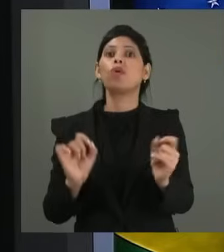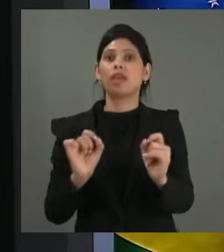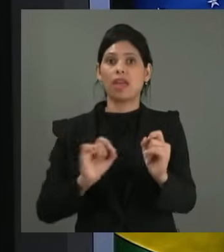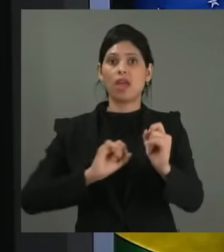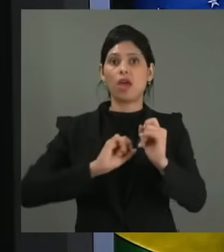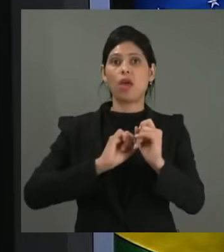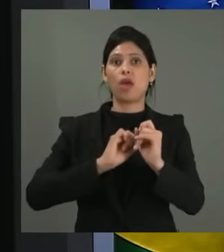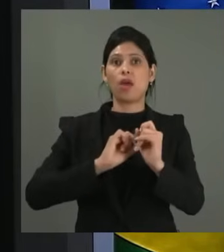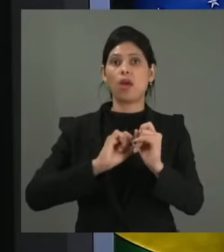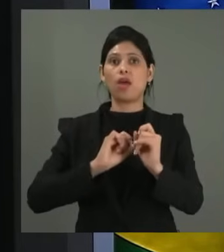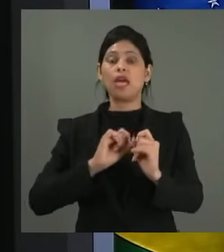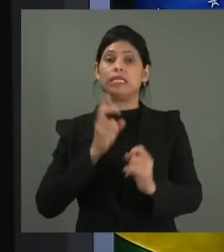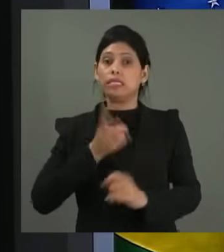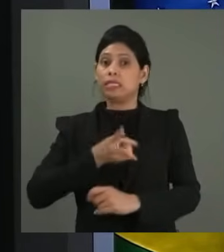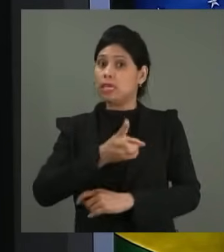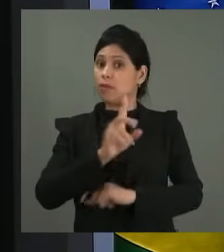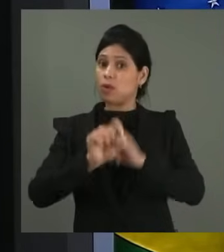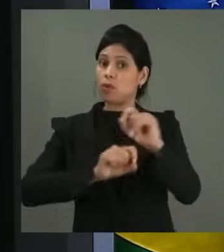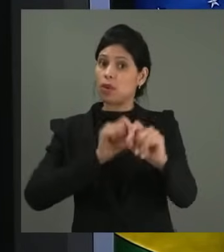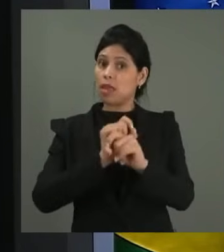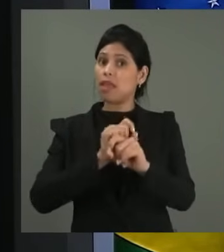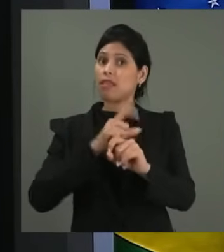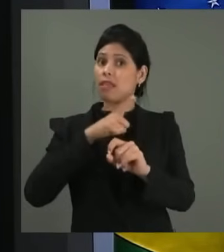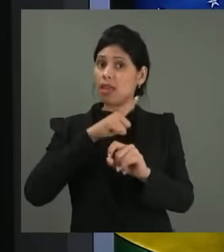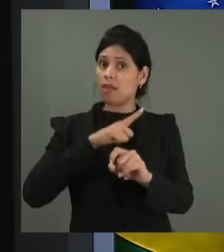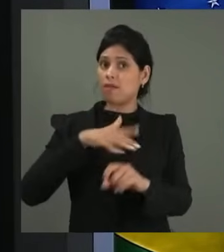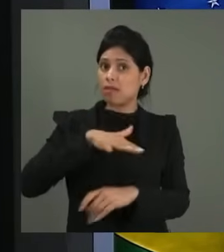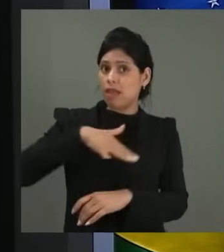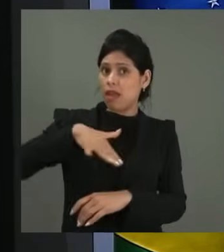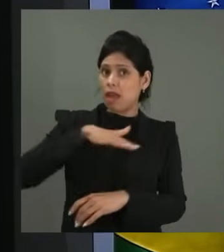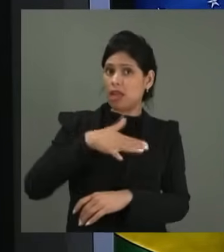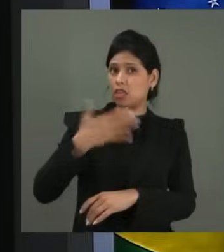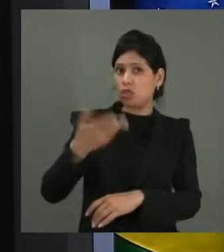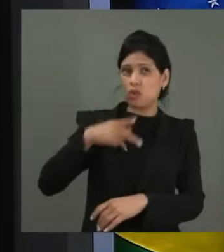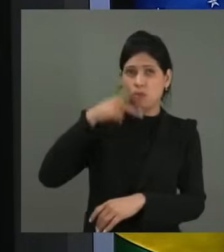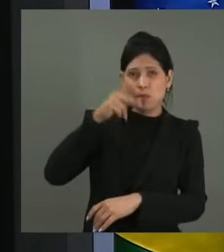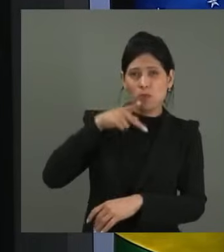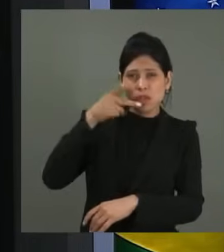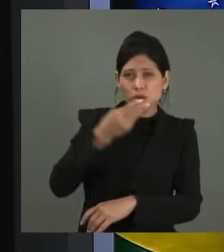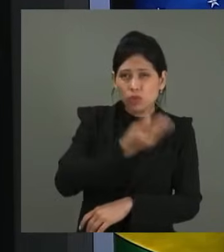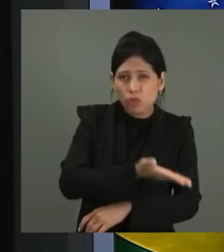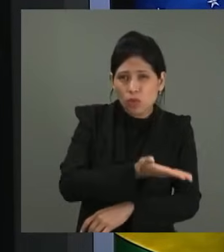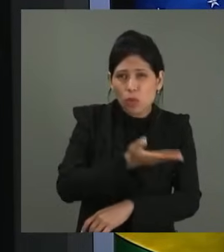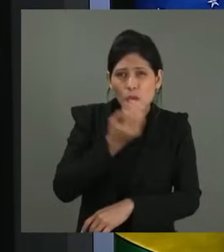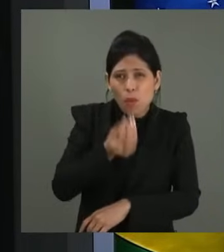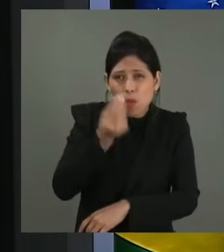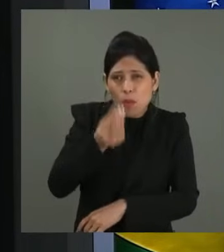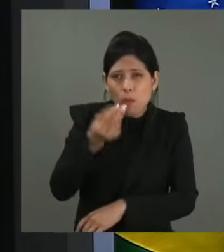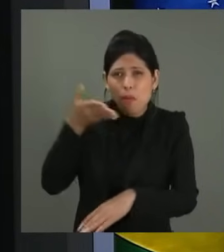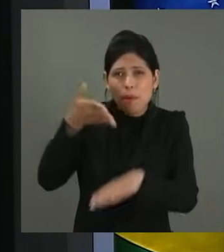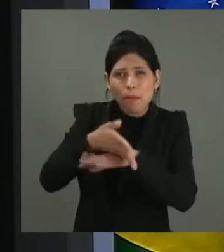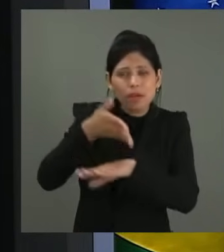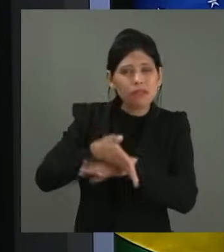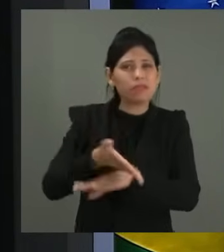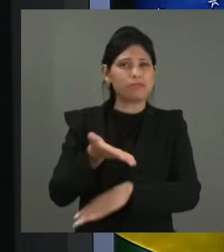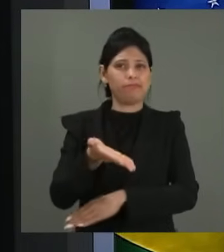político. Tribunal politiqueiro. Vai colocar um político nato lá dentro?